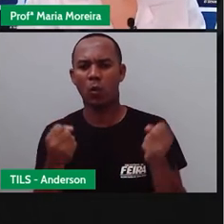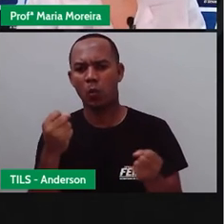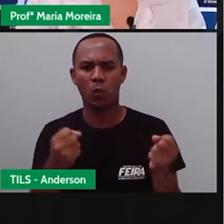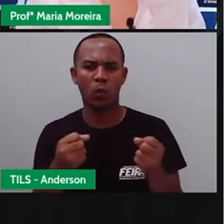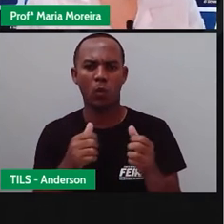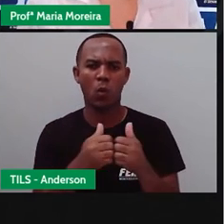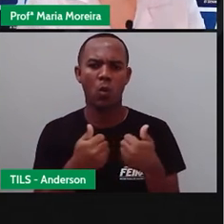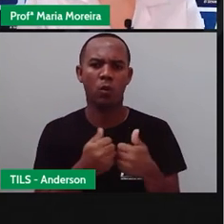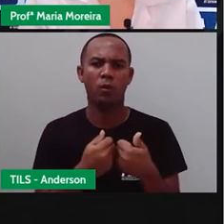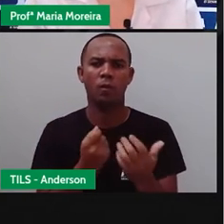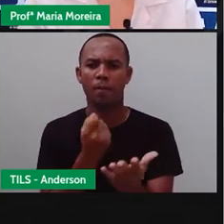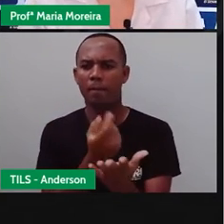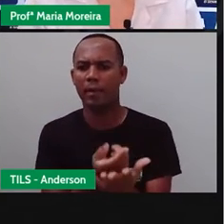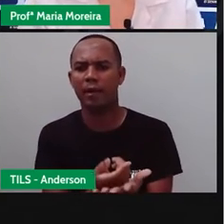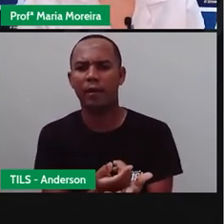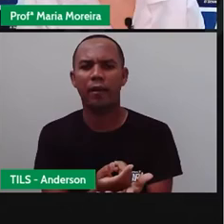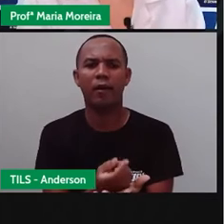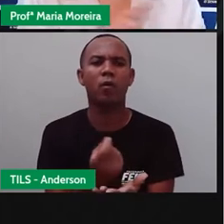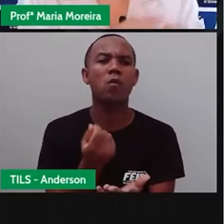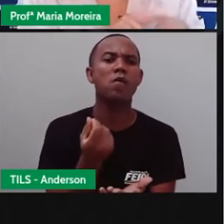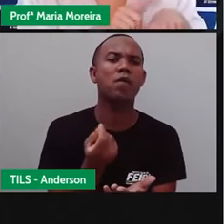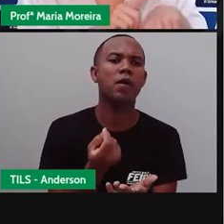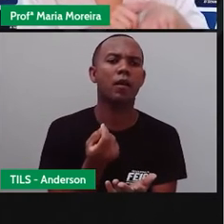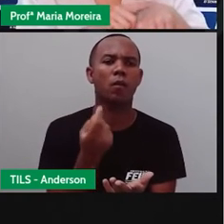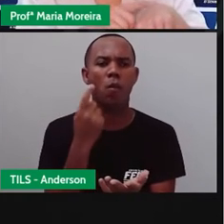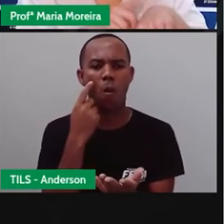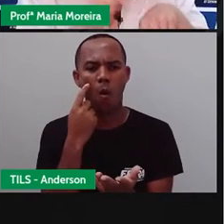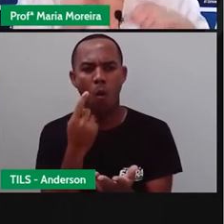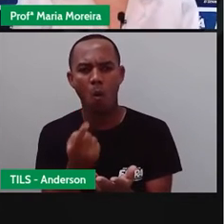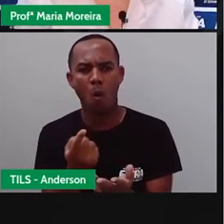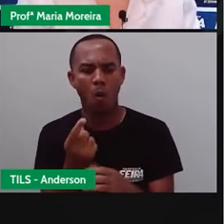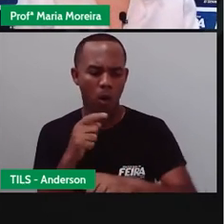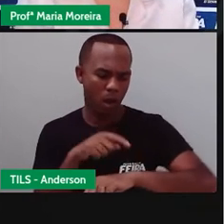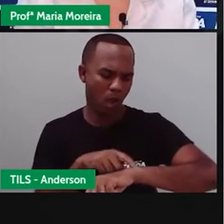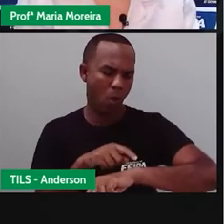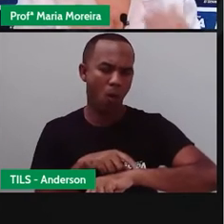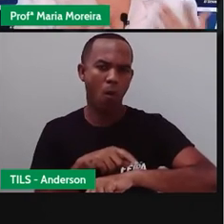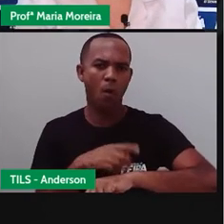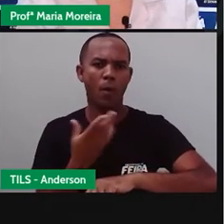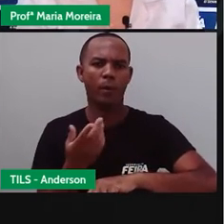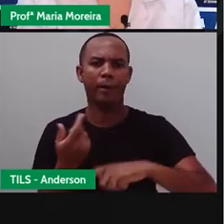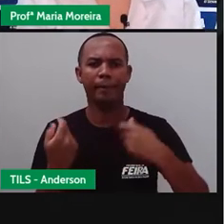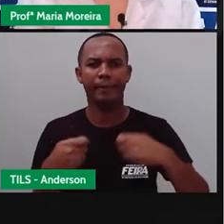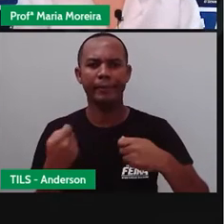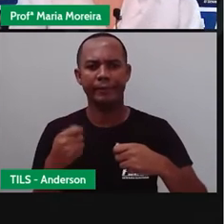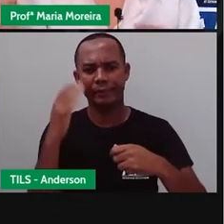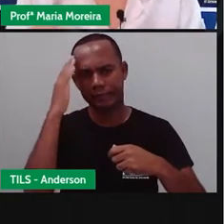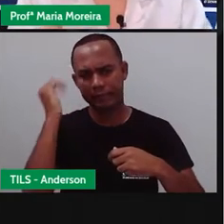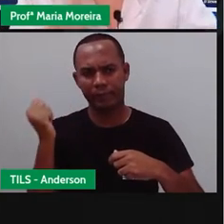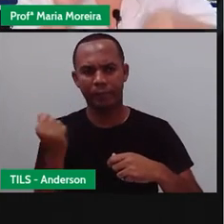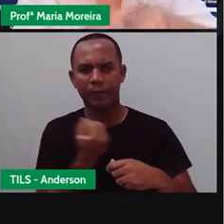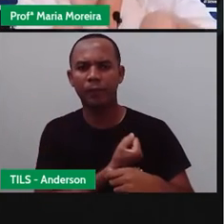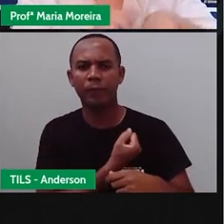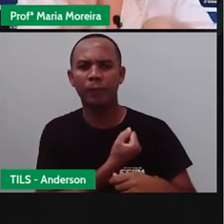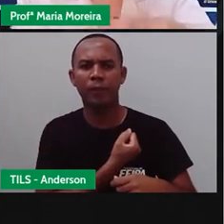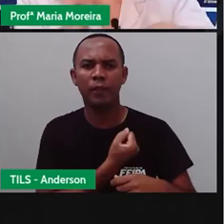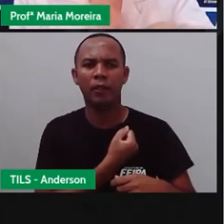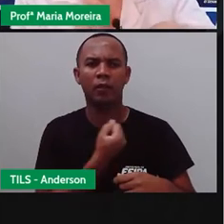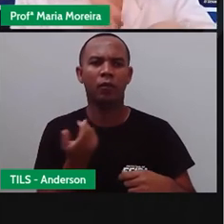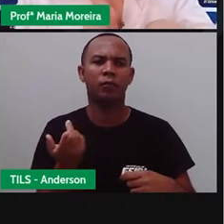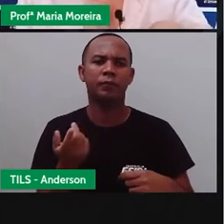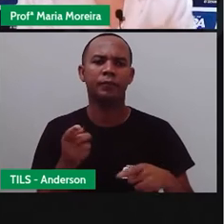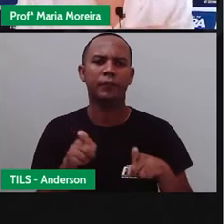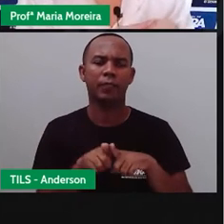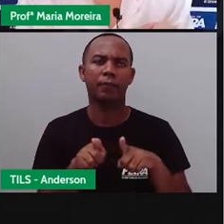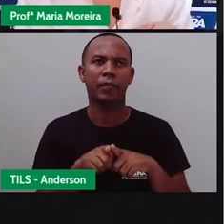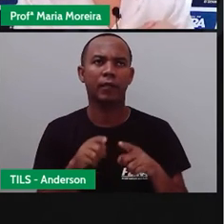precisa pagar um paciente precisa saber que a gente vai receber de troco sente olha as horas a gente precisa disso para saber olha vai começar